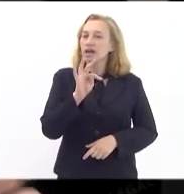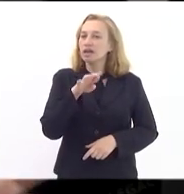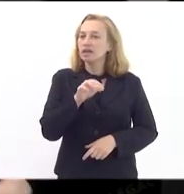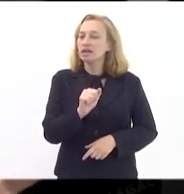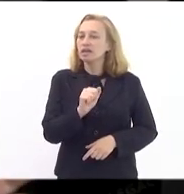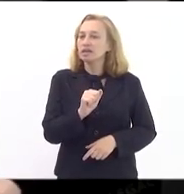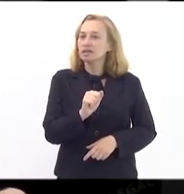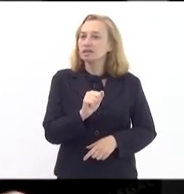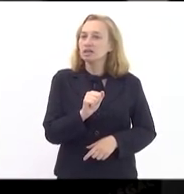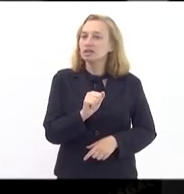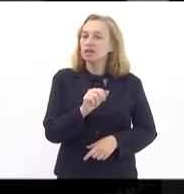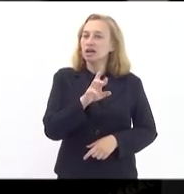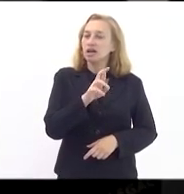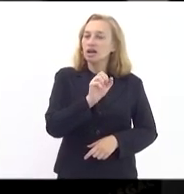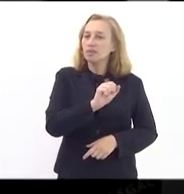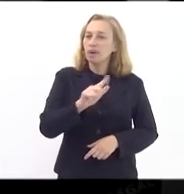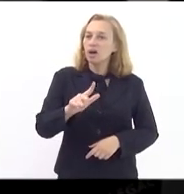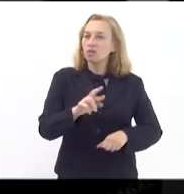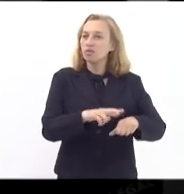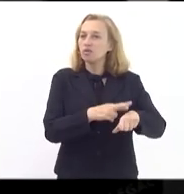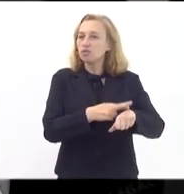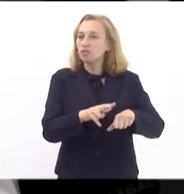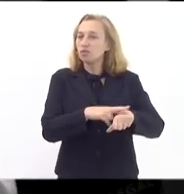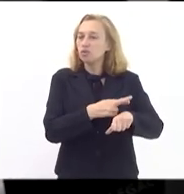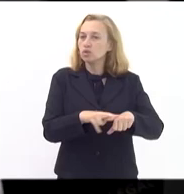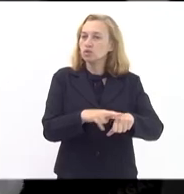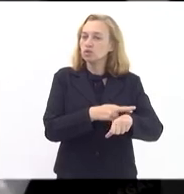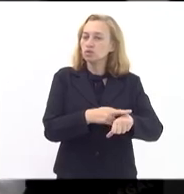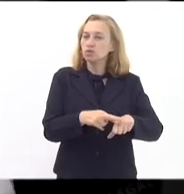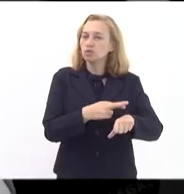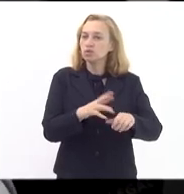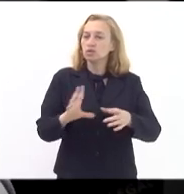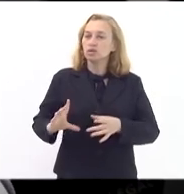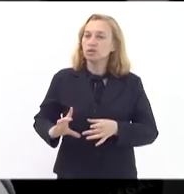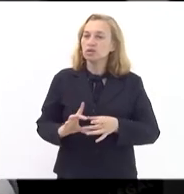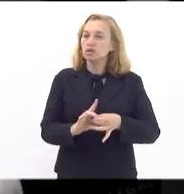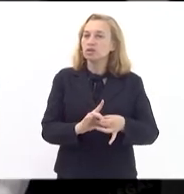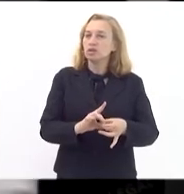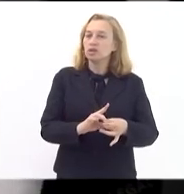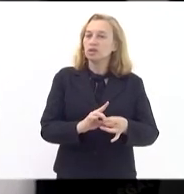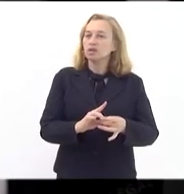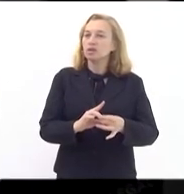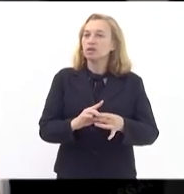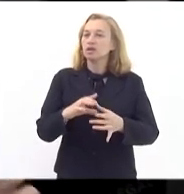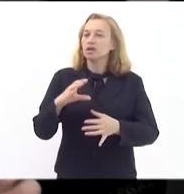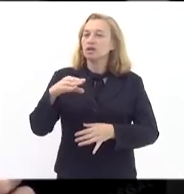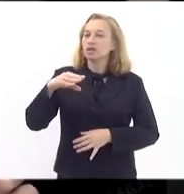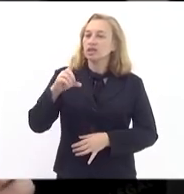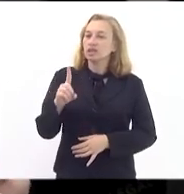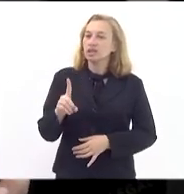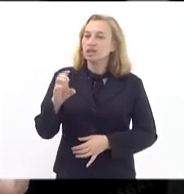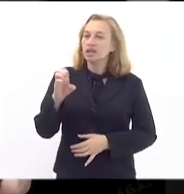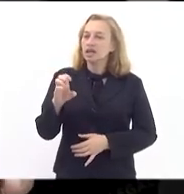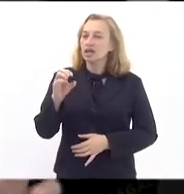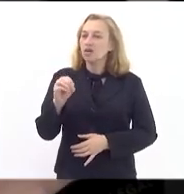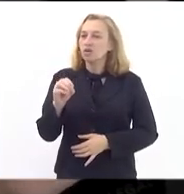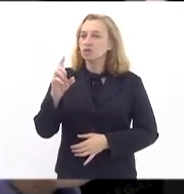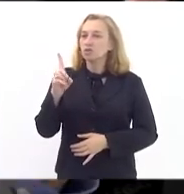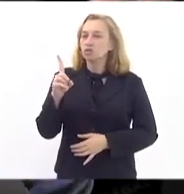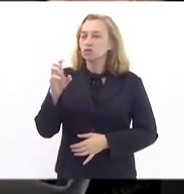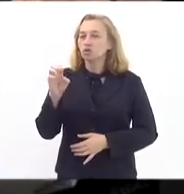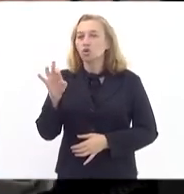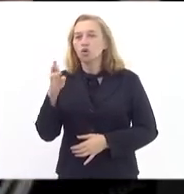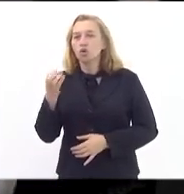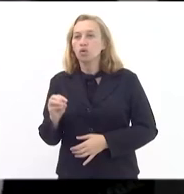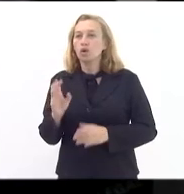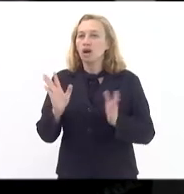liga o ramal Belford Roxo com a nossa manutenção em Teodoro ou seja nós temos que